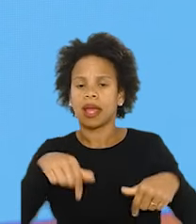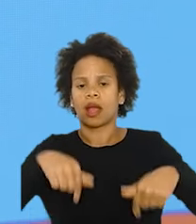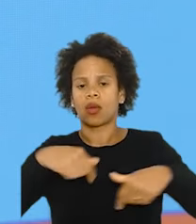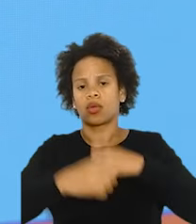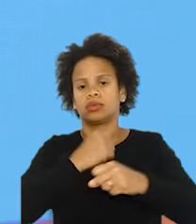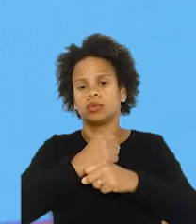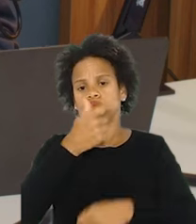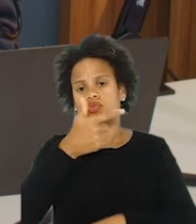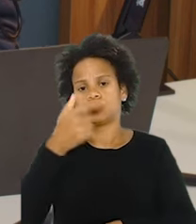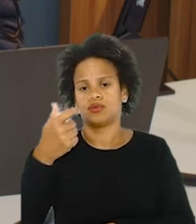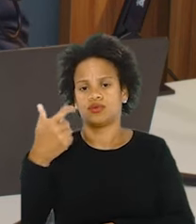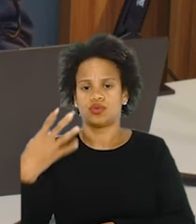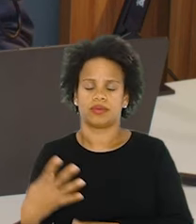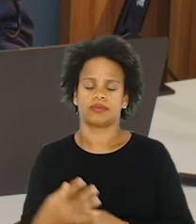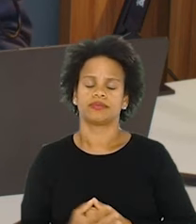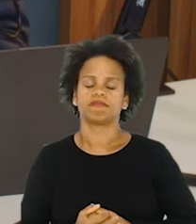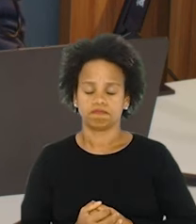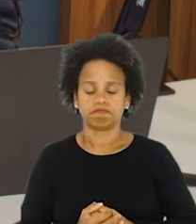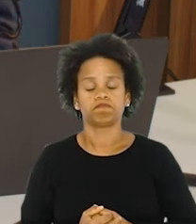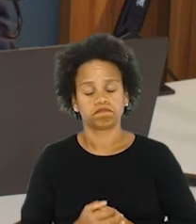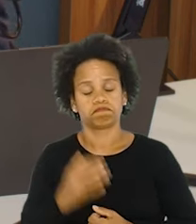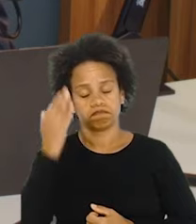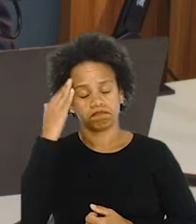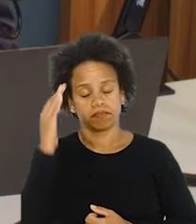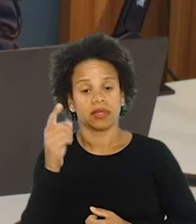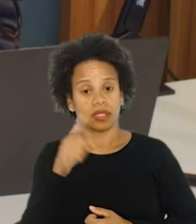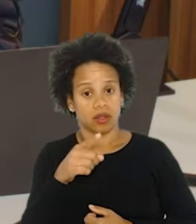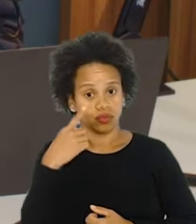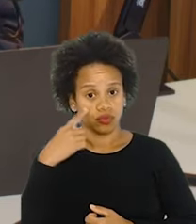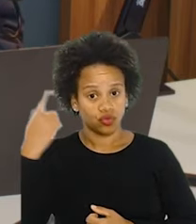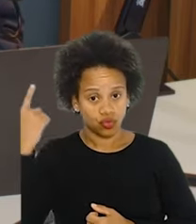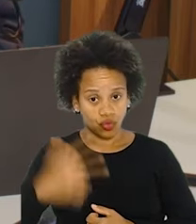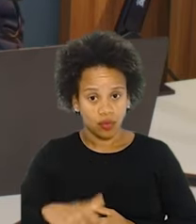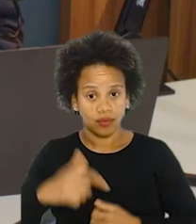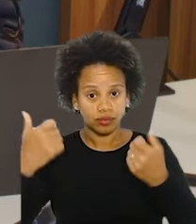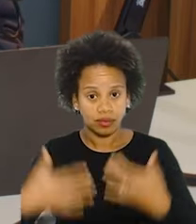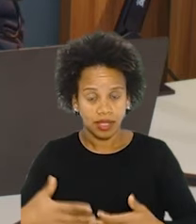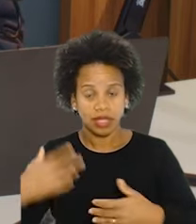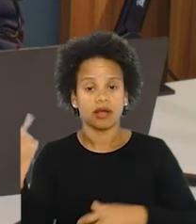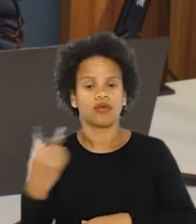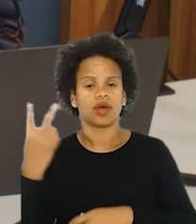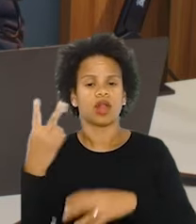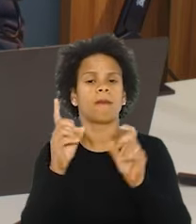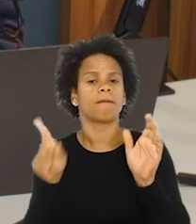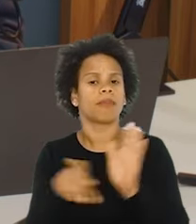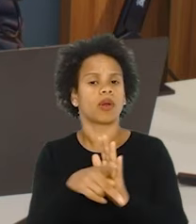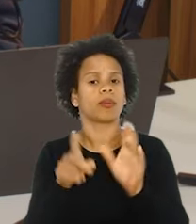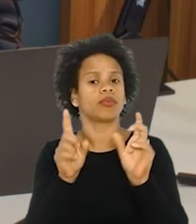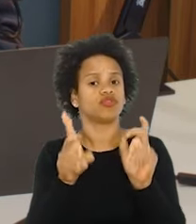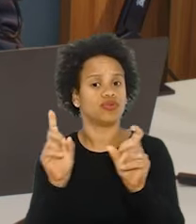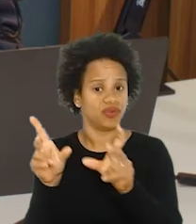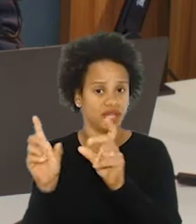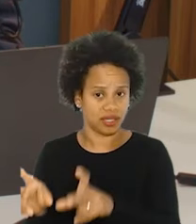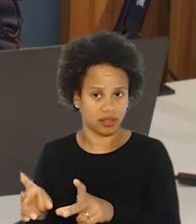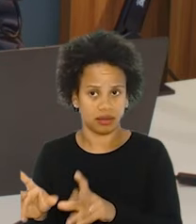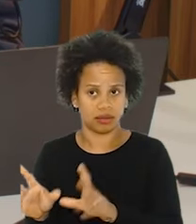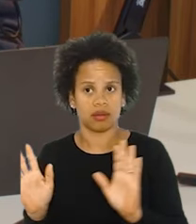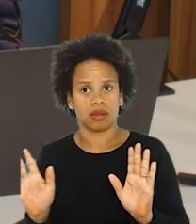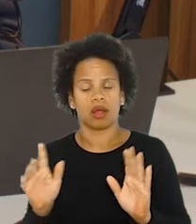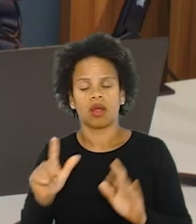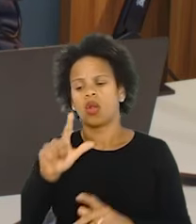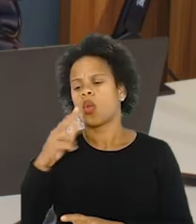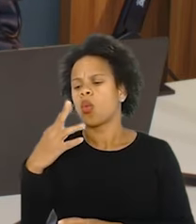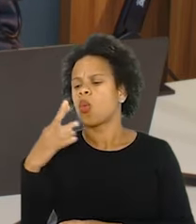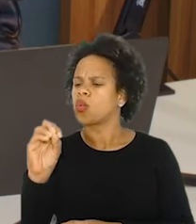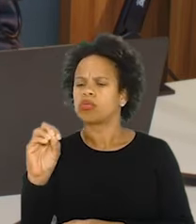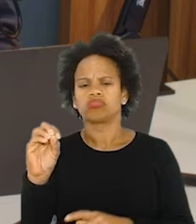2024 entendi tá então só recapitulando é o valor então de venda né é Não não quer nem saber o lucro